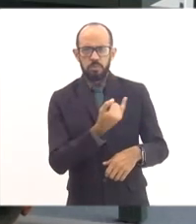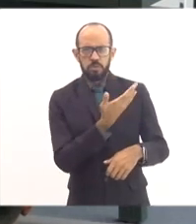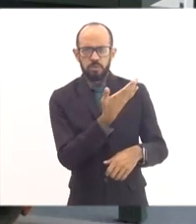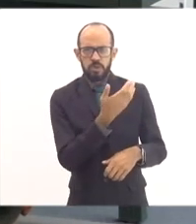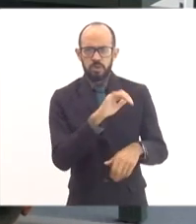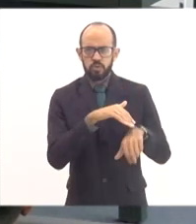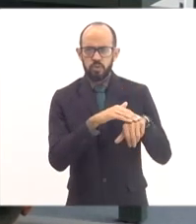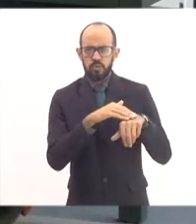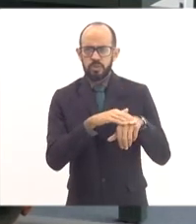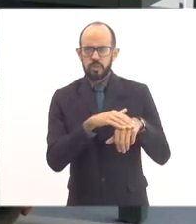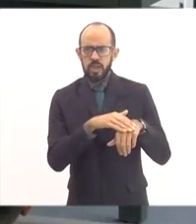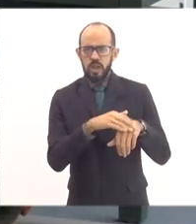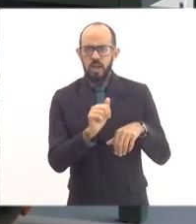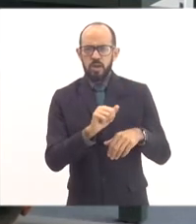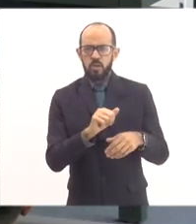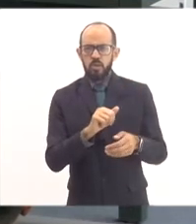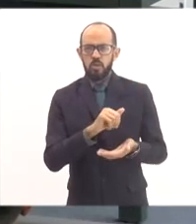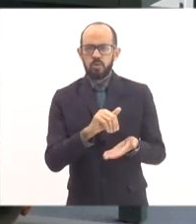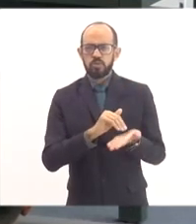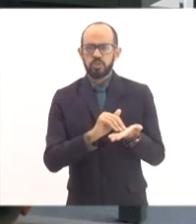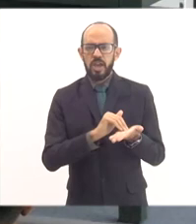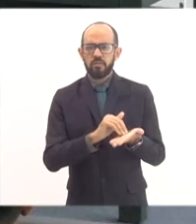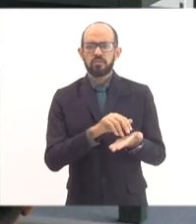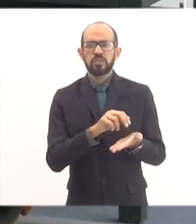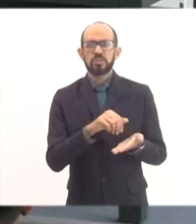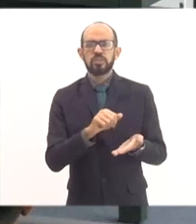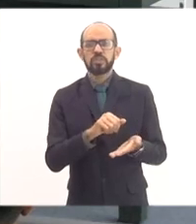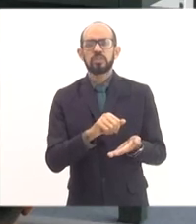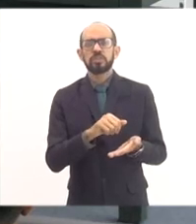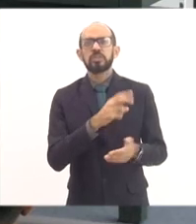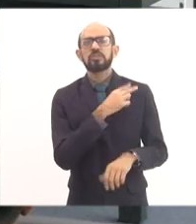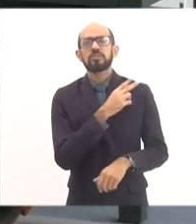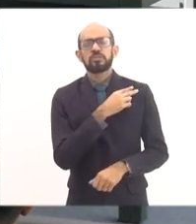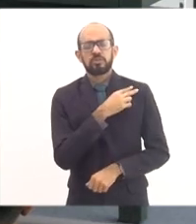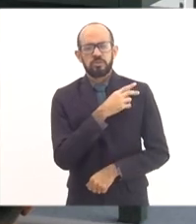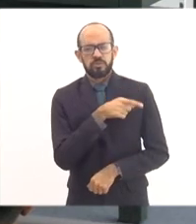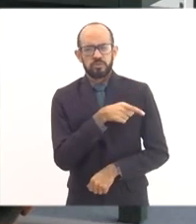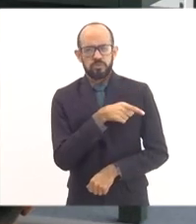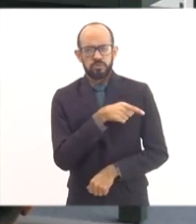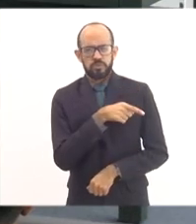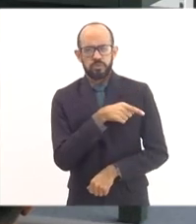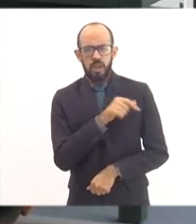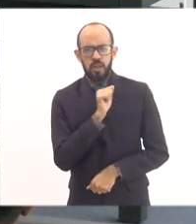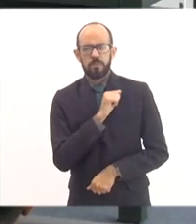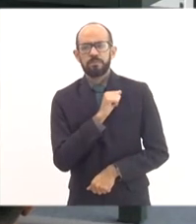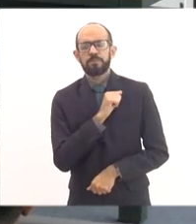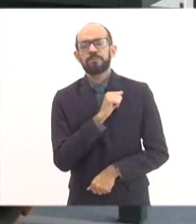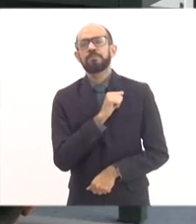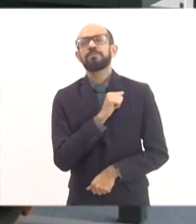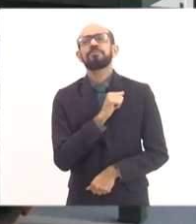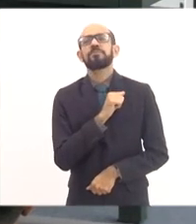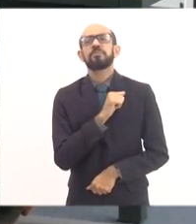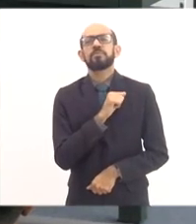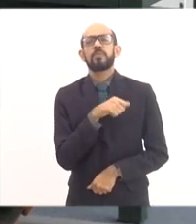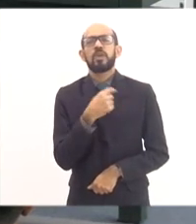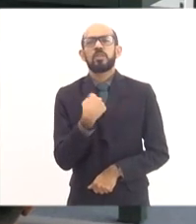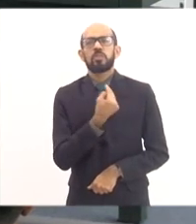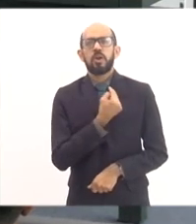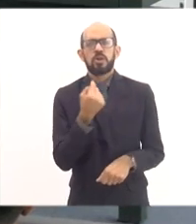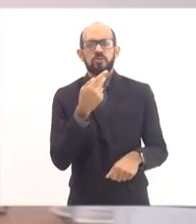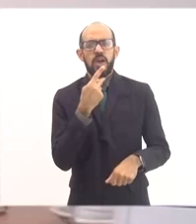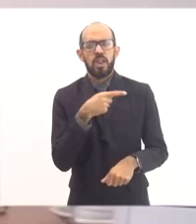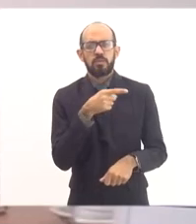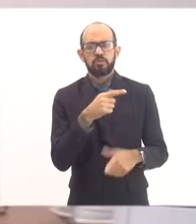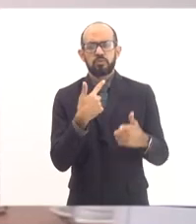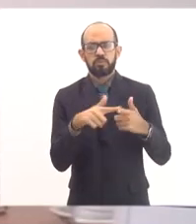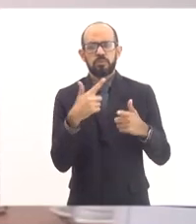Coronel Polido, chefe de gabinete, sobre essa questão. Né? Na ocasião, nós até nos reportamos a um